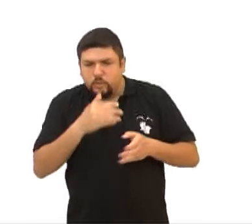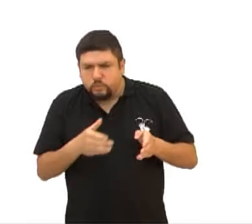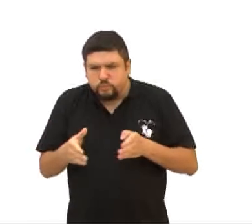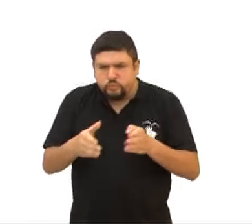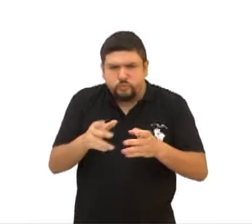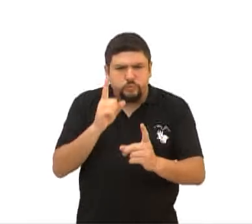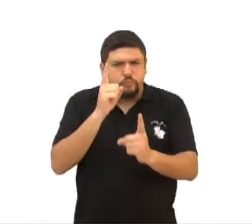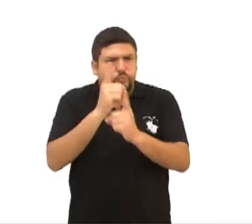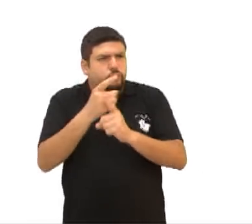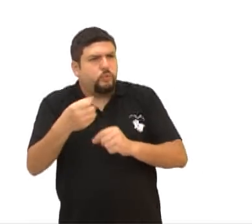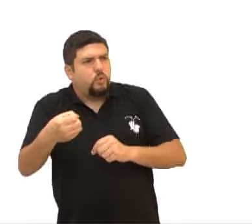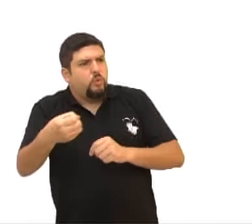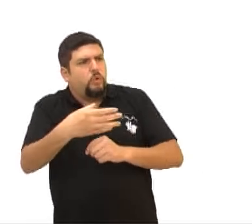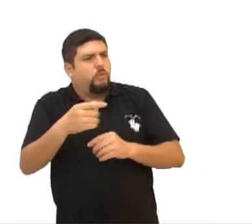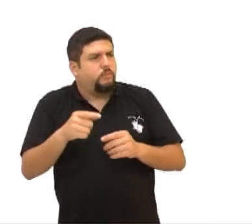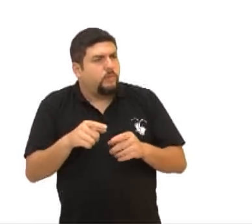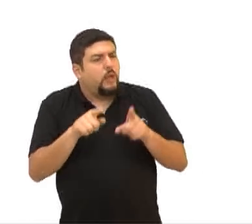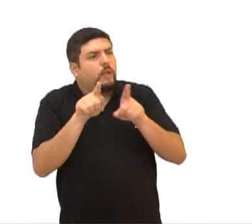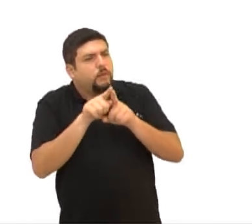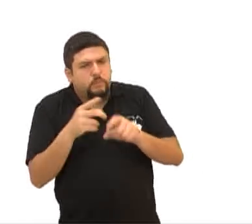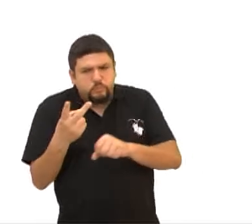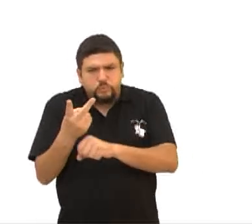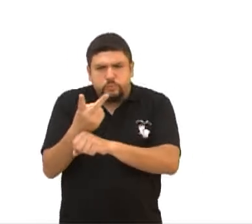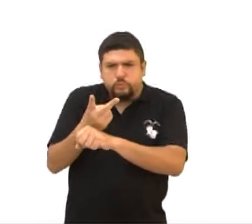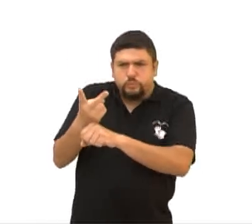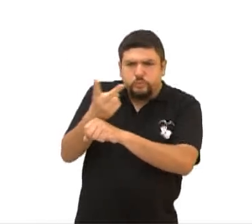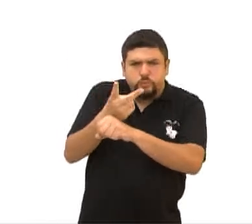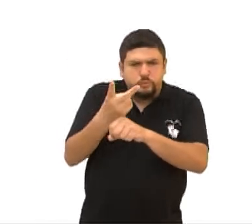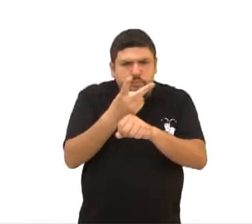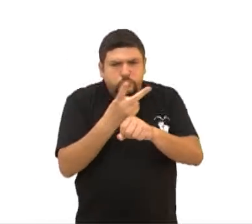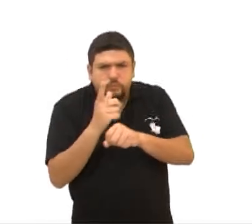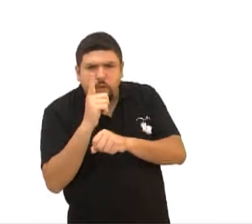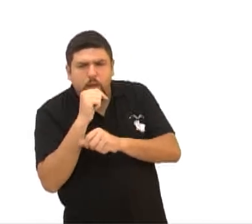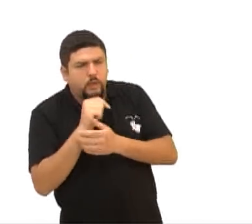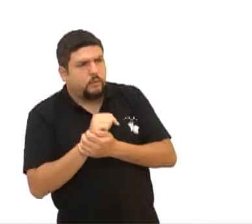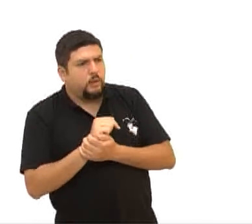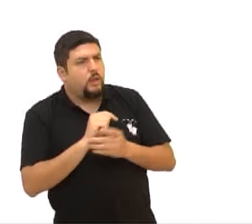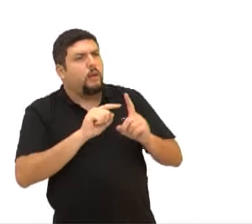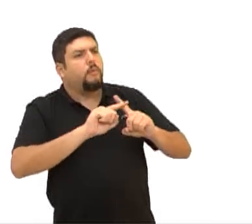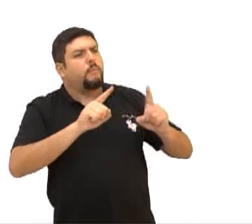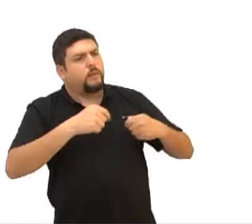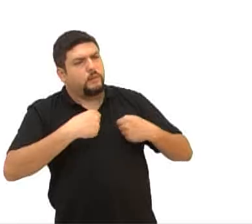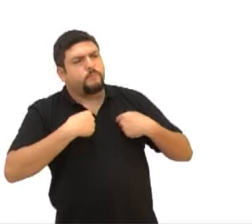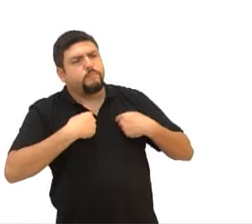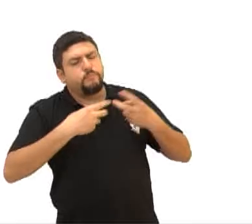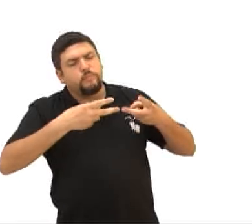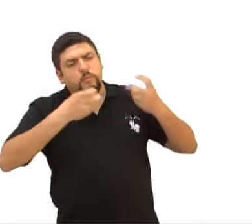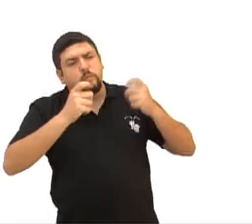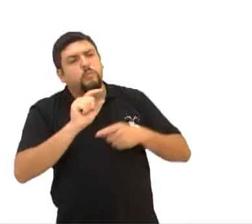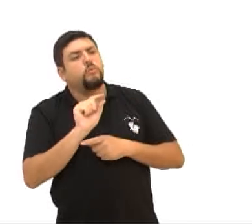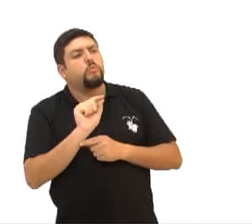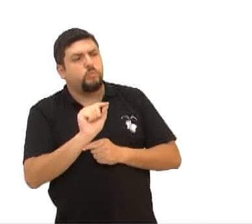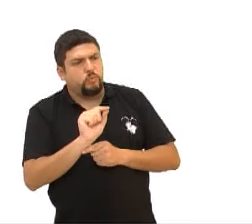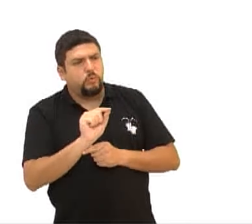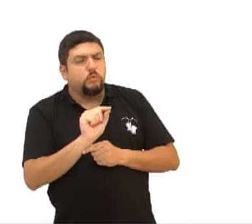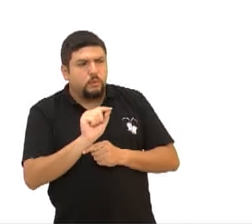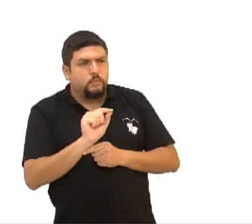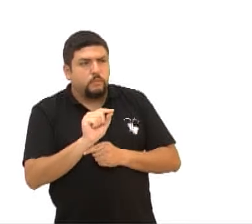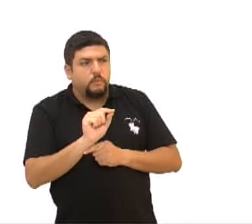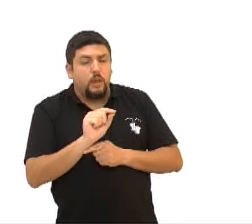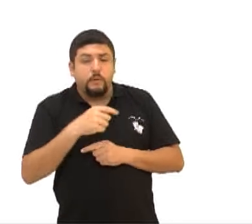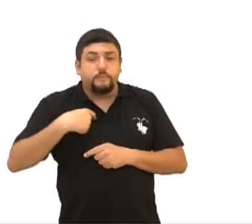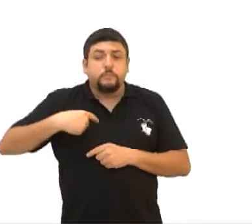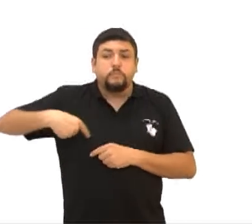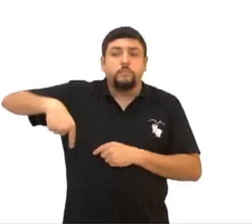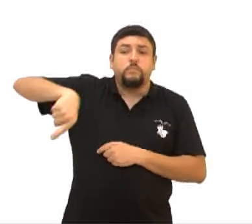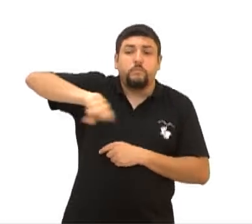novas alternativas de busca de água, mas eu vejo que, ao mesmo tempo em que a gente